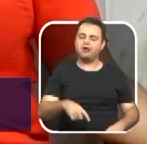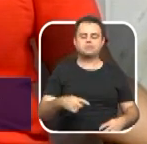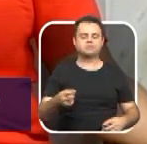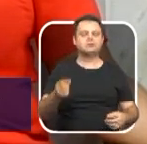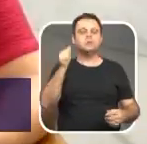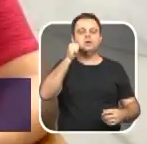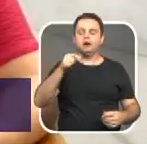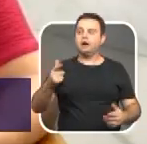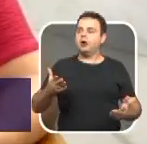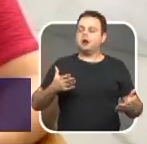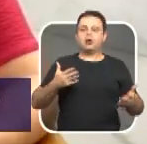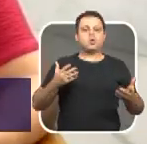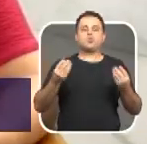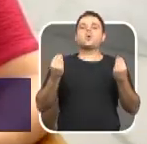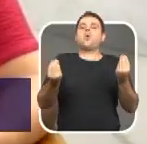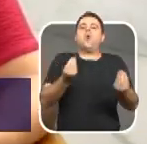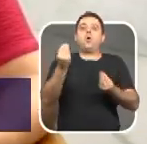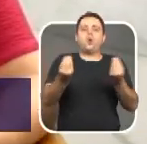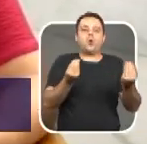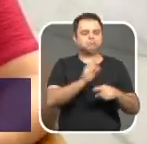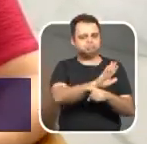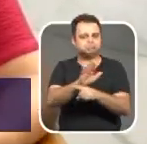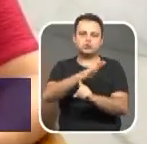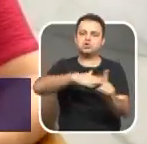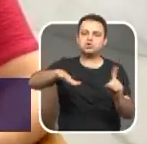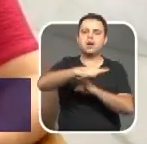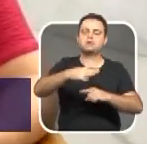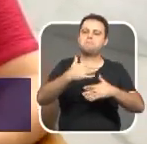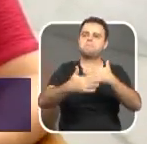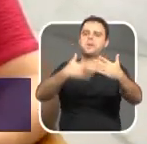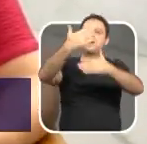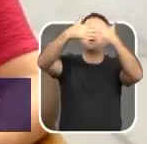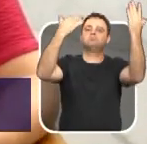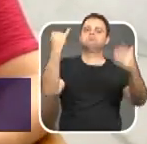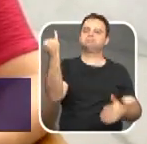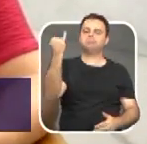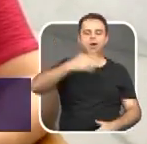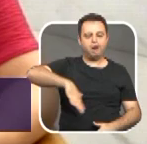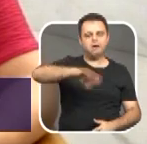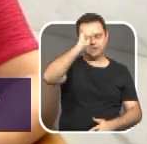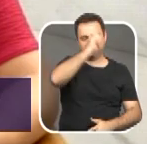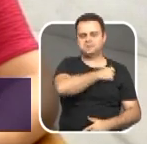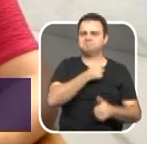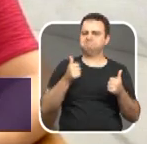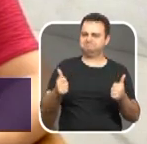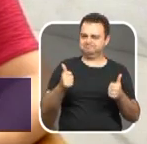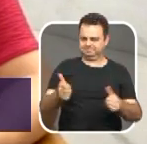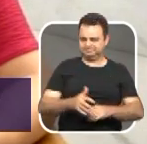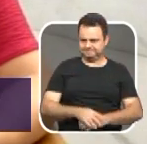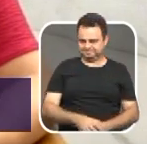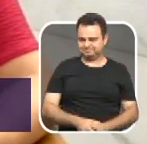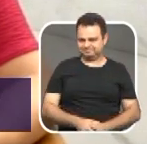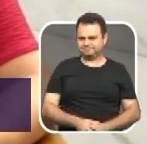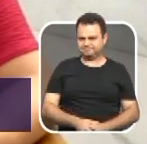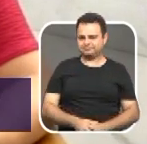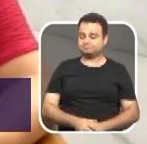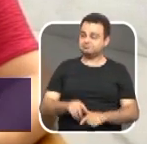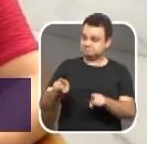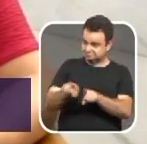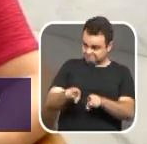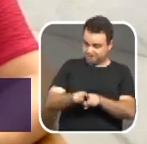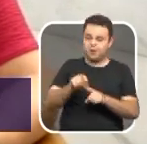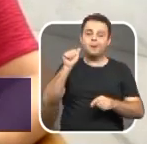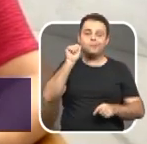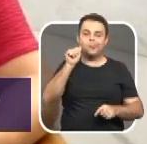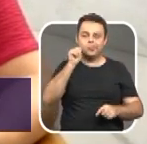cidade. Traz, inclusive, a autoestima dessa mulher e também a questão financeira, porque a gente sabe que, em muitos casos, a mulher é quem banca a